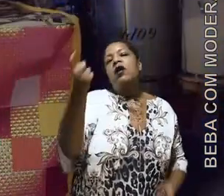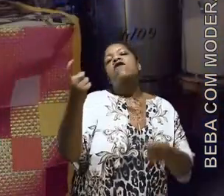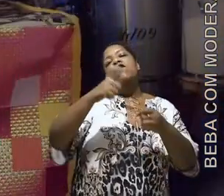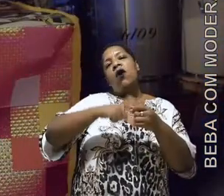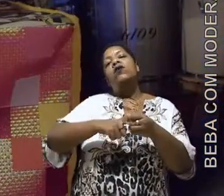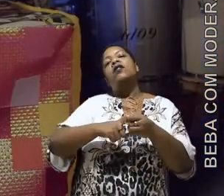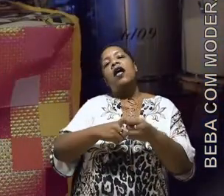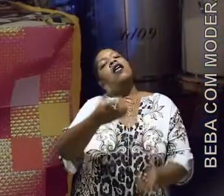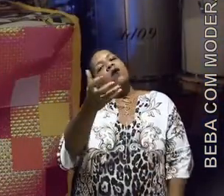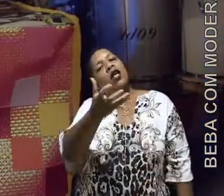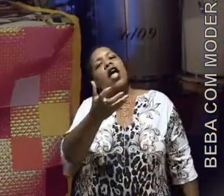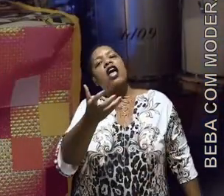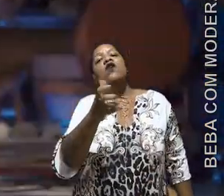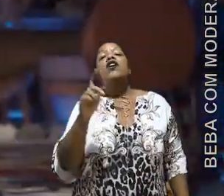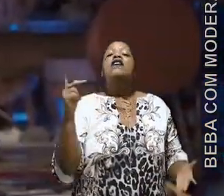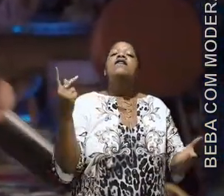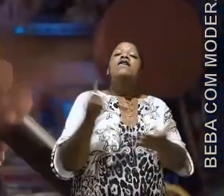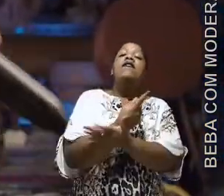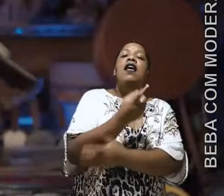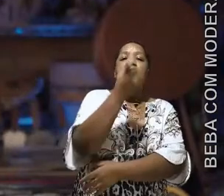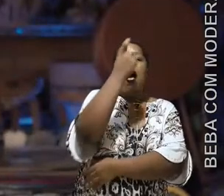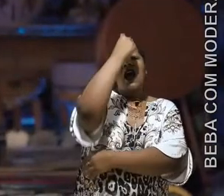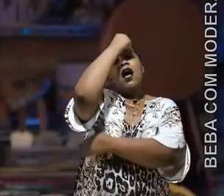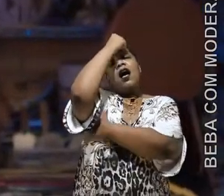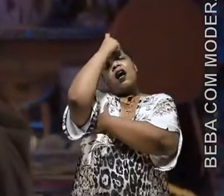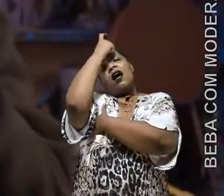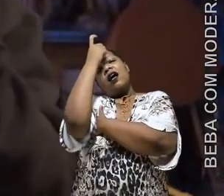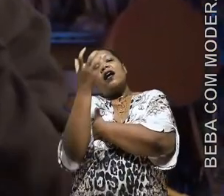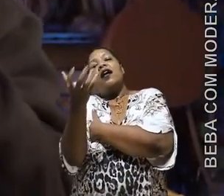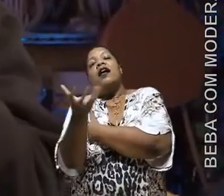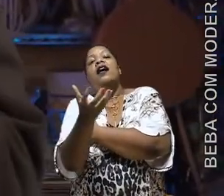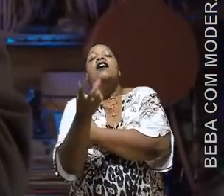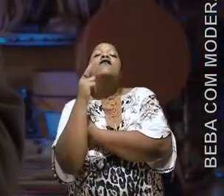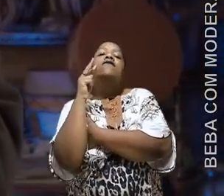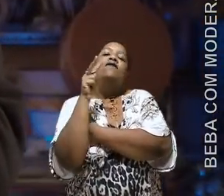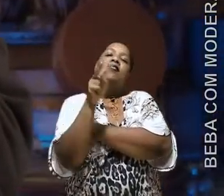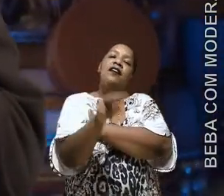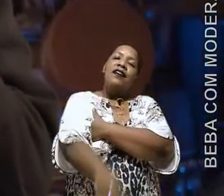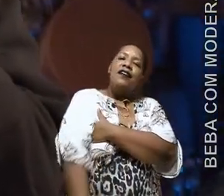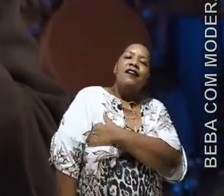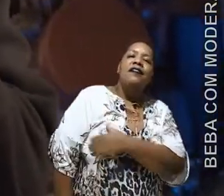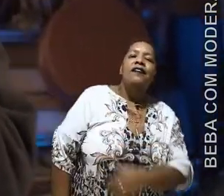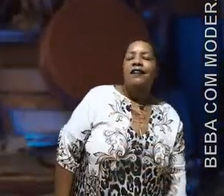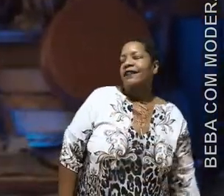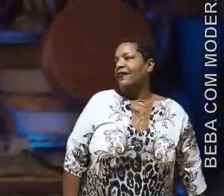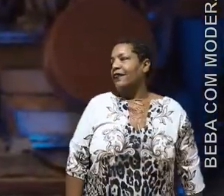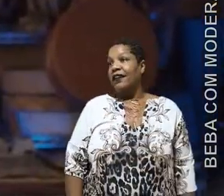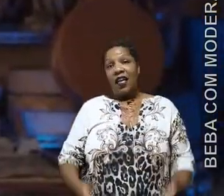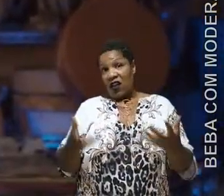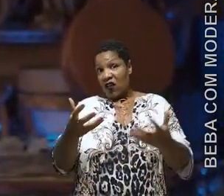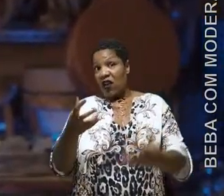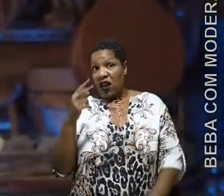quando zumbi voltar eu quero ver eu quero ver o que vai acontecer eu quero ver